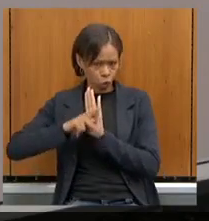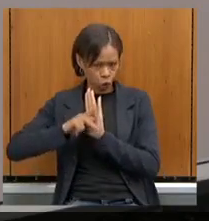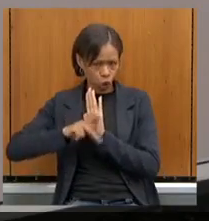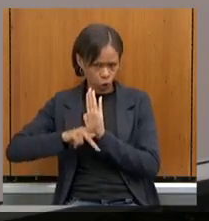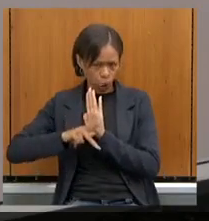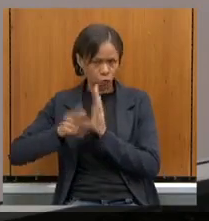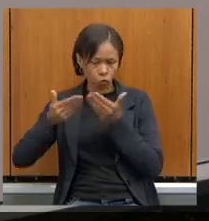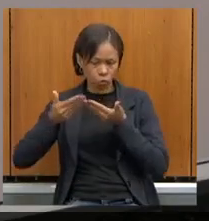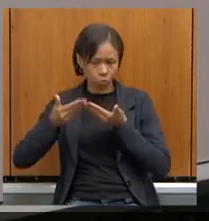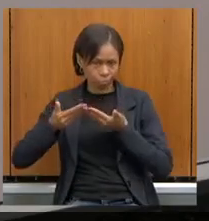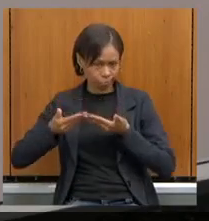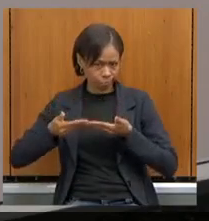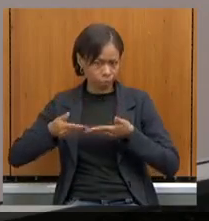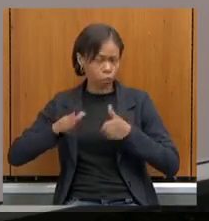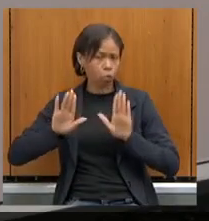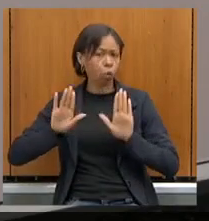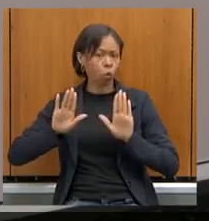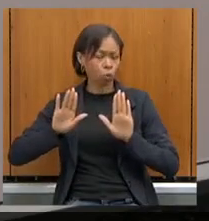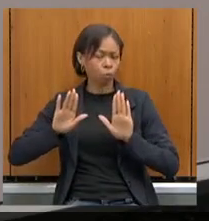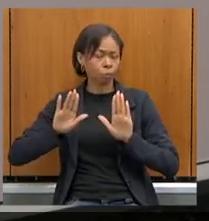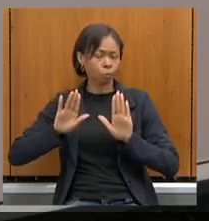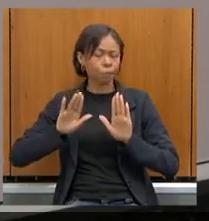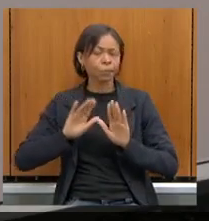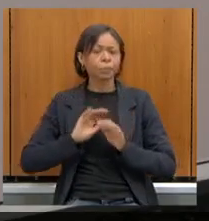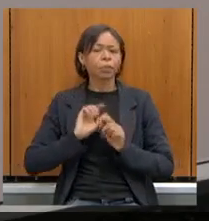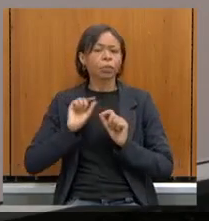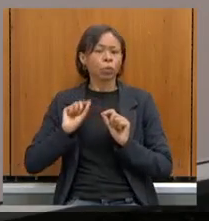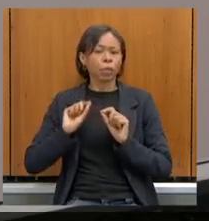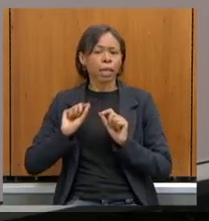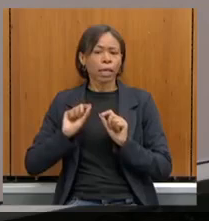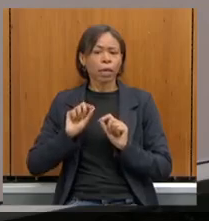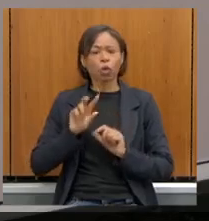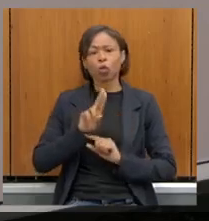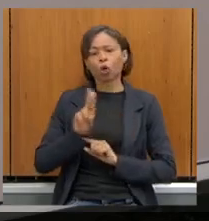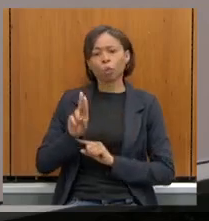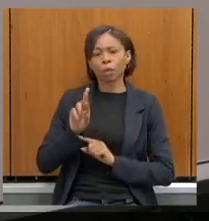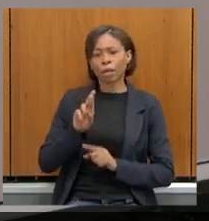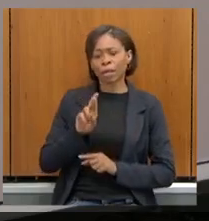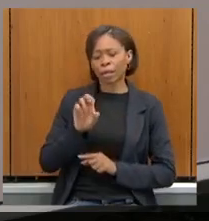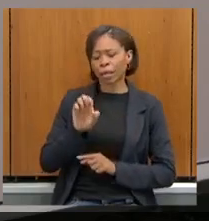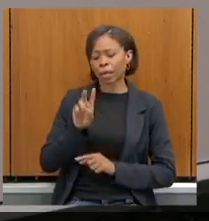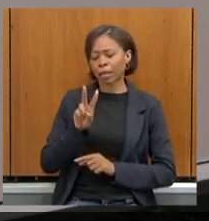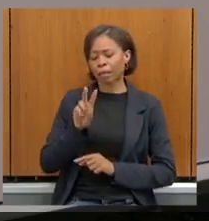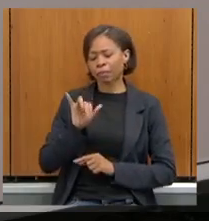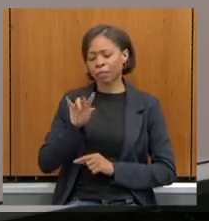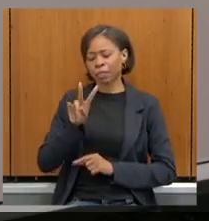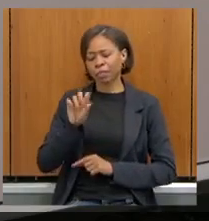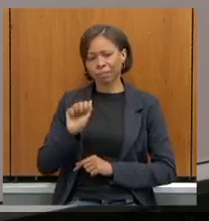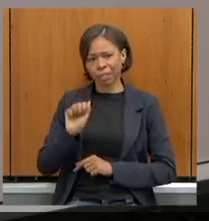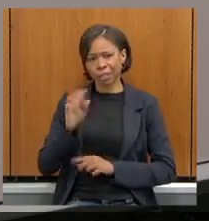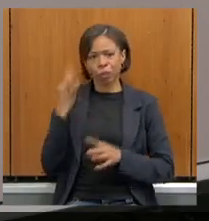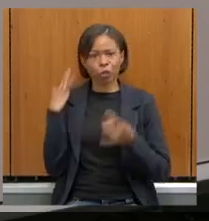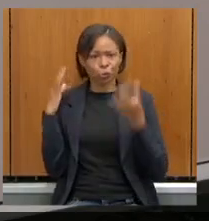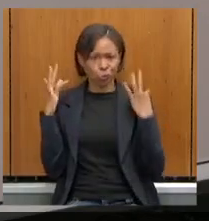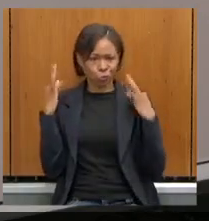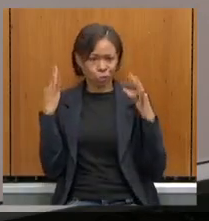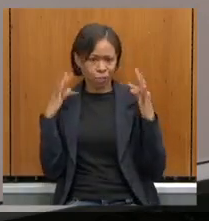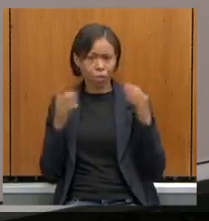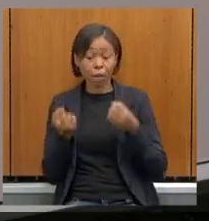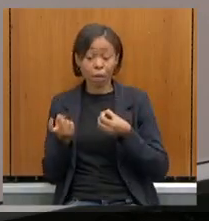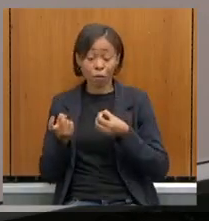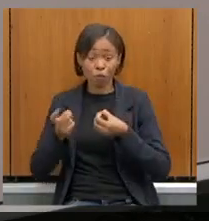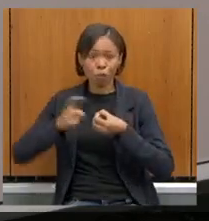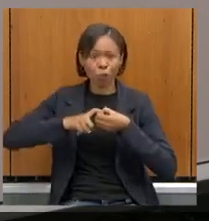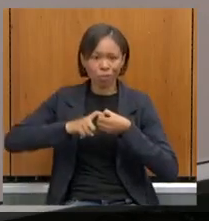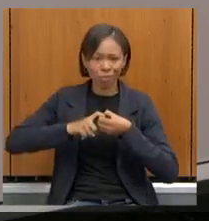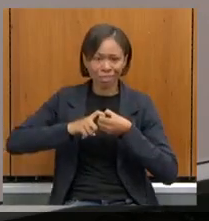aclareando mais o que tem sido feito. O Reviva Turismo, que é o nosso projeto de retomada do turismo.